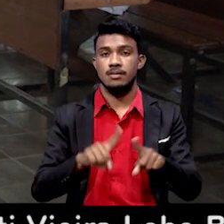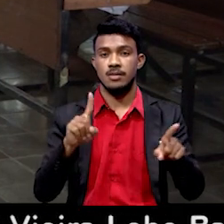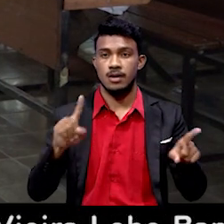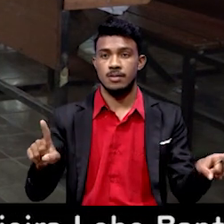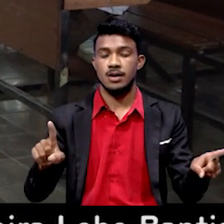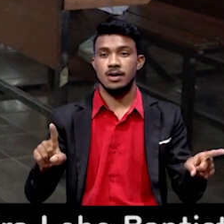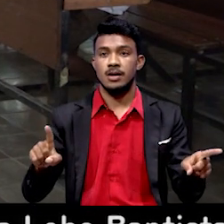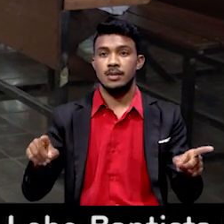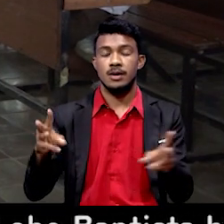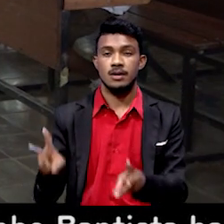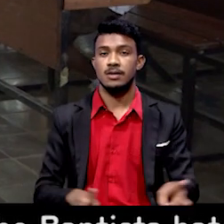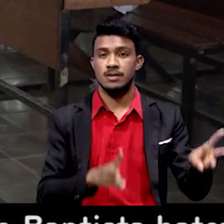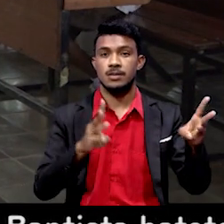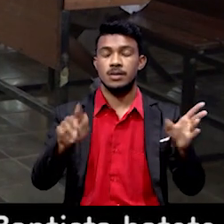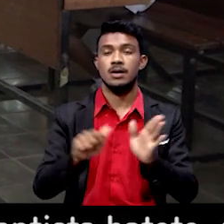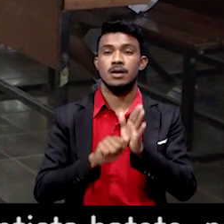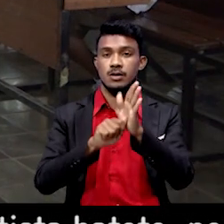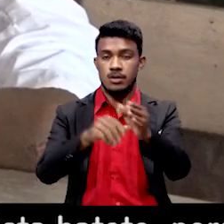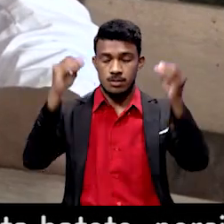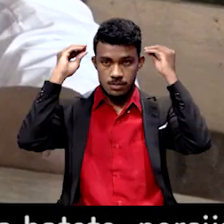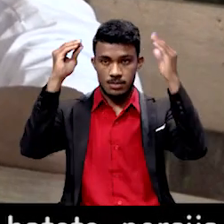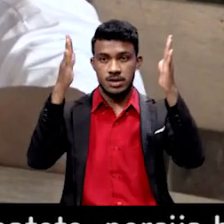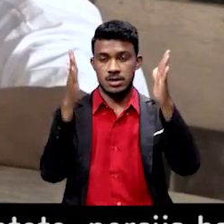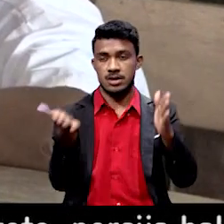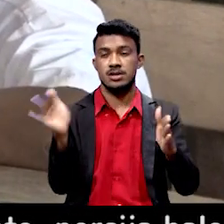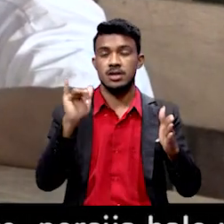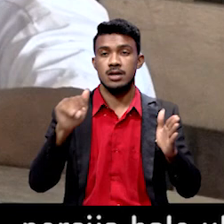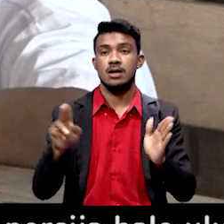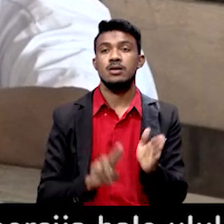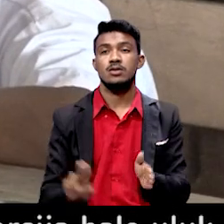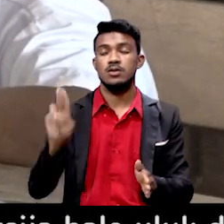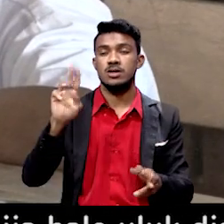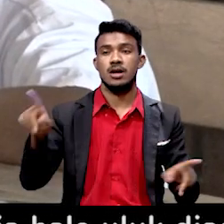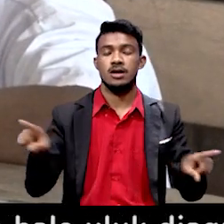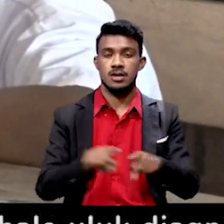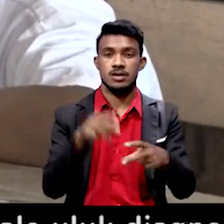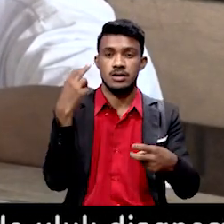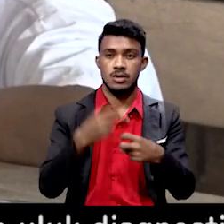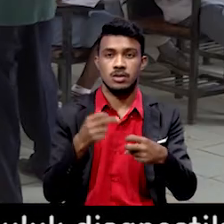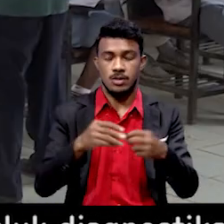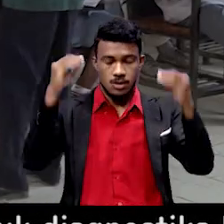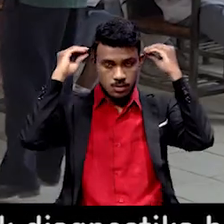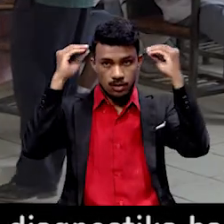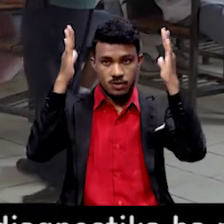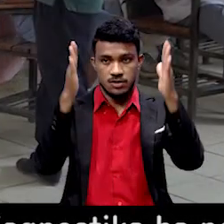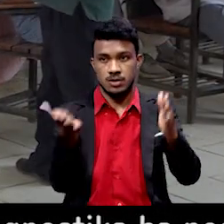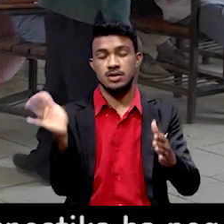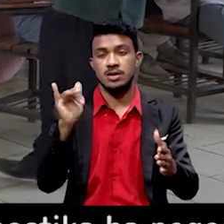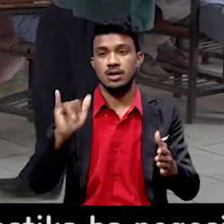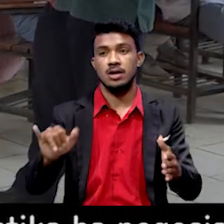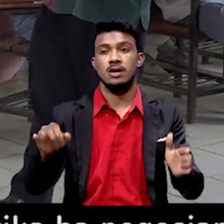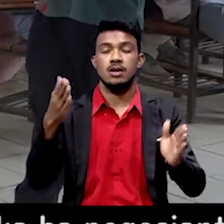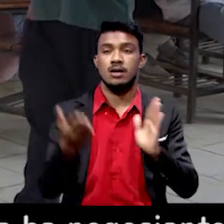que a matadalan nebe professor Sira usa, o de Hanorin mak sai dificuldade ba professor Sira. A dominação